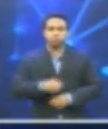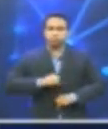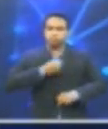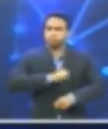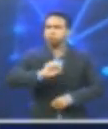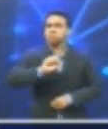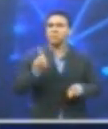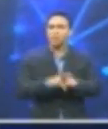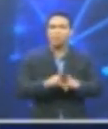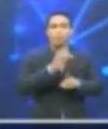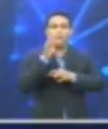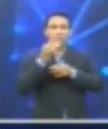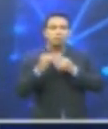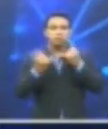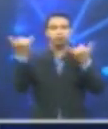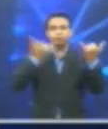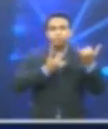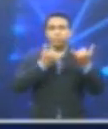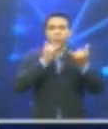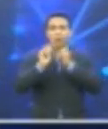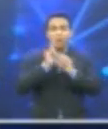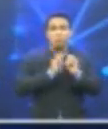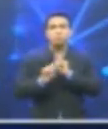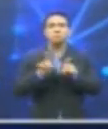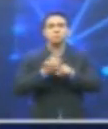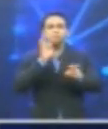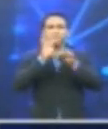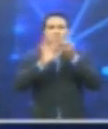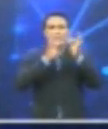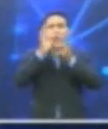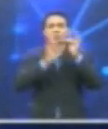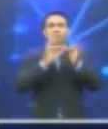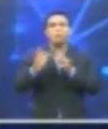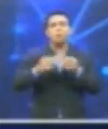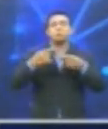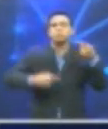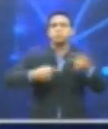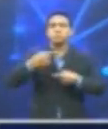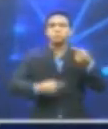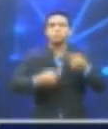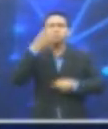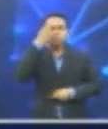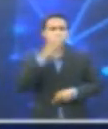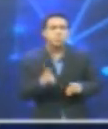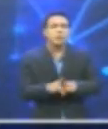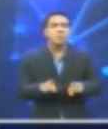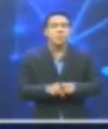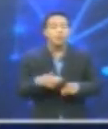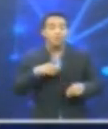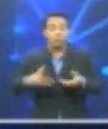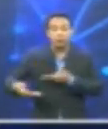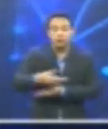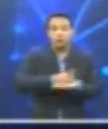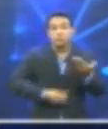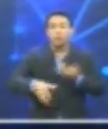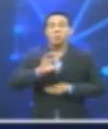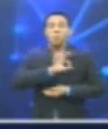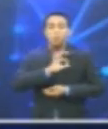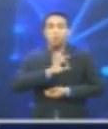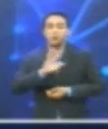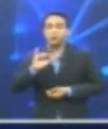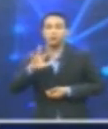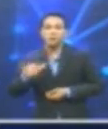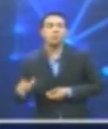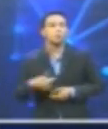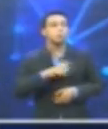com tecnologia, com assistência social e políticas públicas, envolvendo entre elas a Polícia Civil, a Polícia Militar, o Corpo